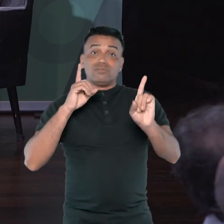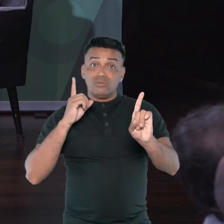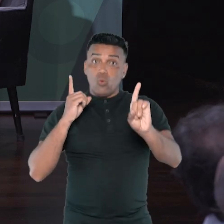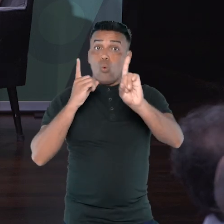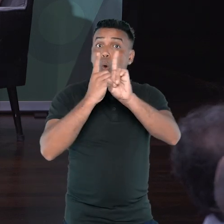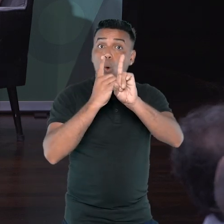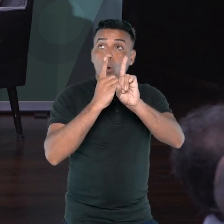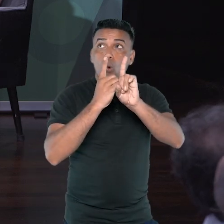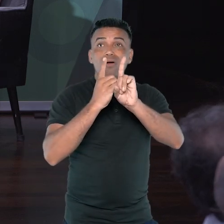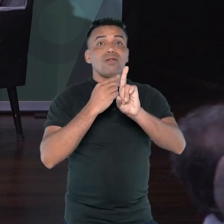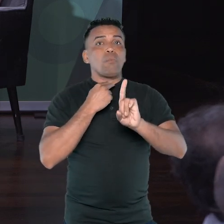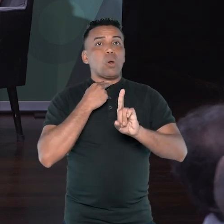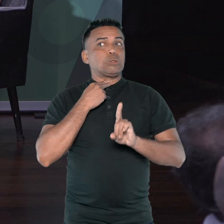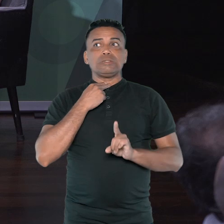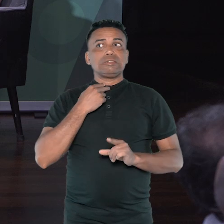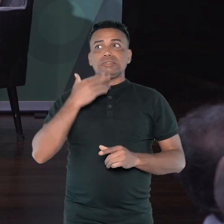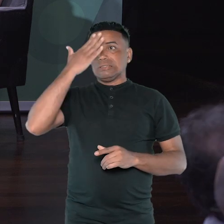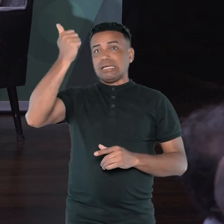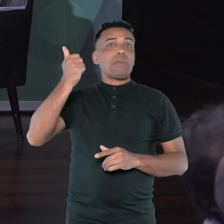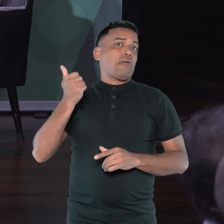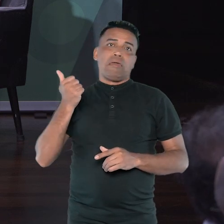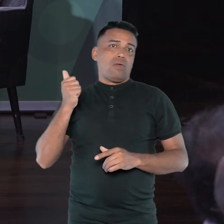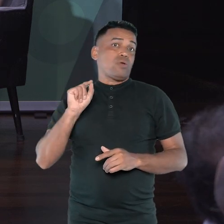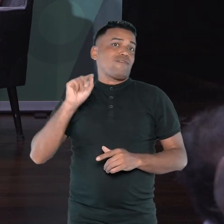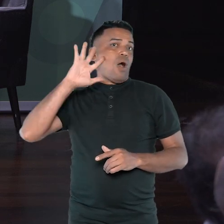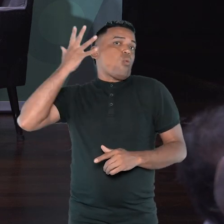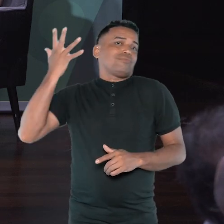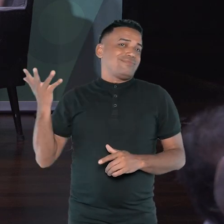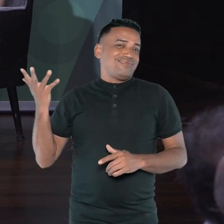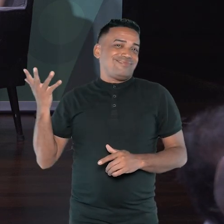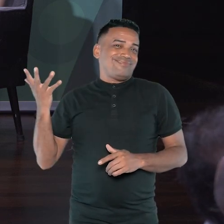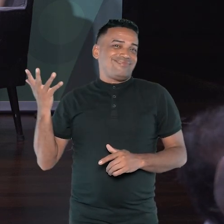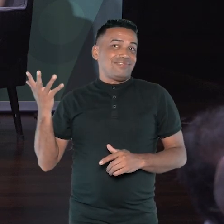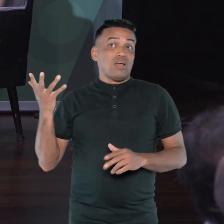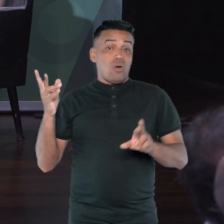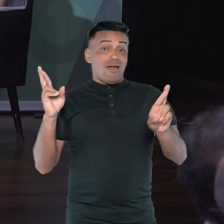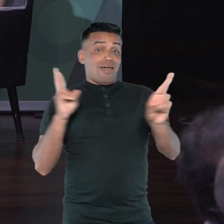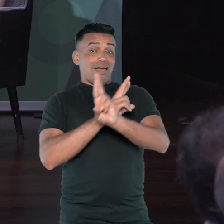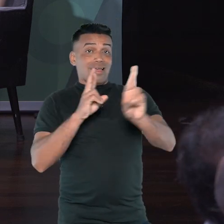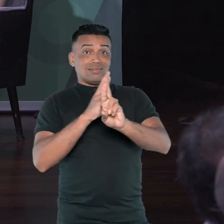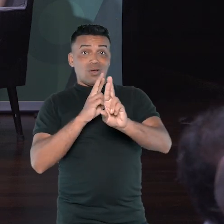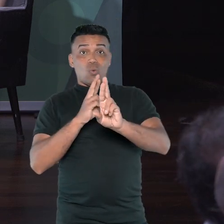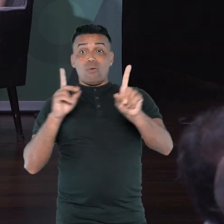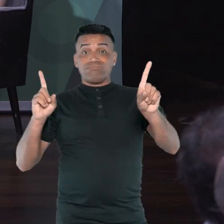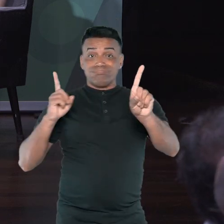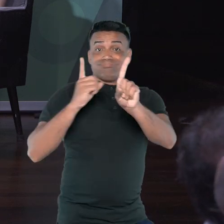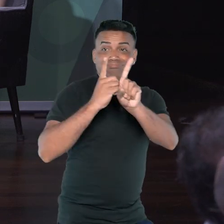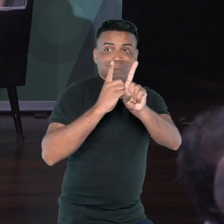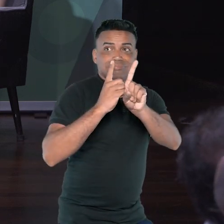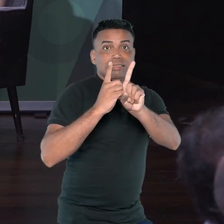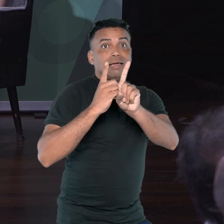eles não podem ser previstos, né? Existe alguma coisa também na nossa relação com o outro que às vezes fica a